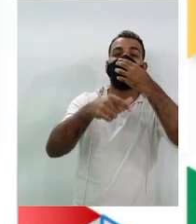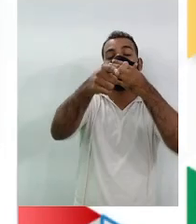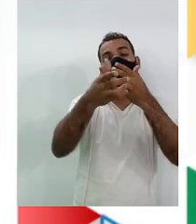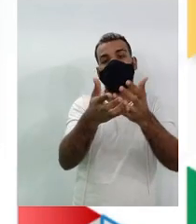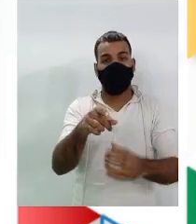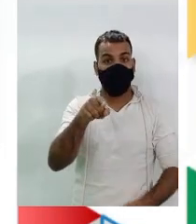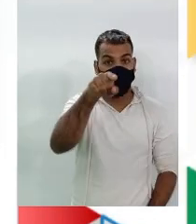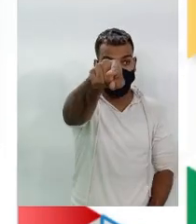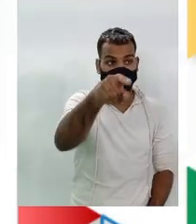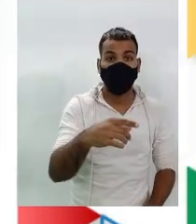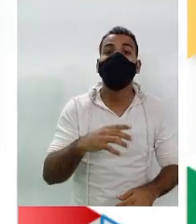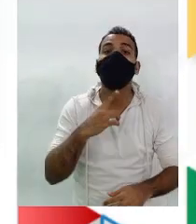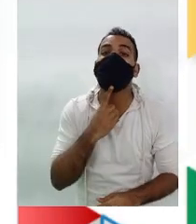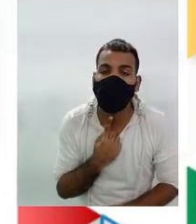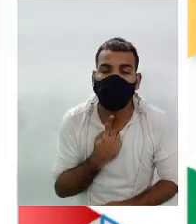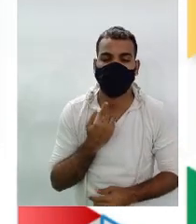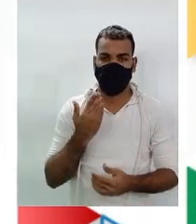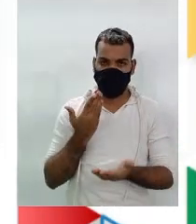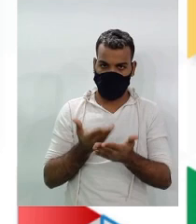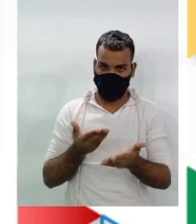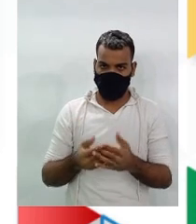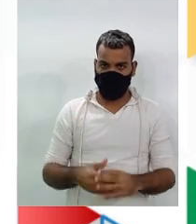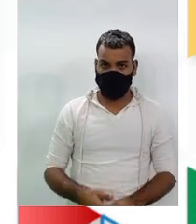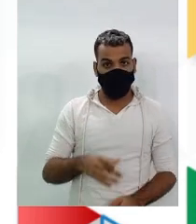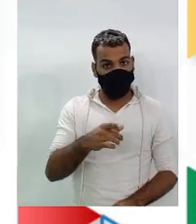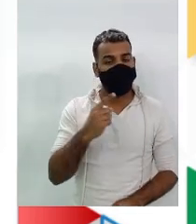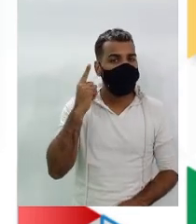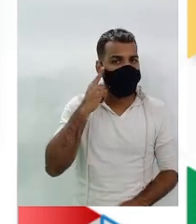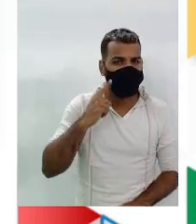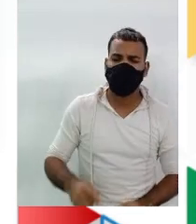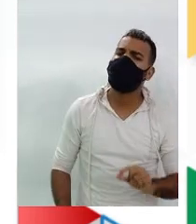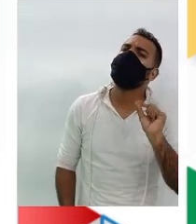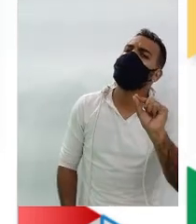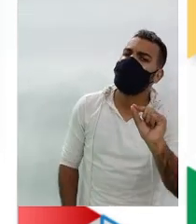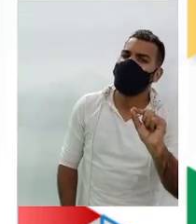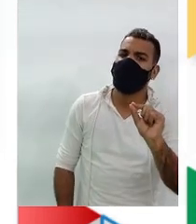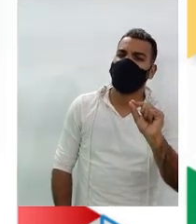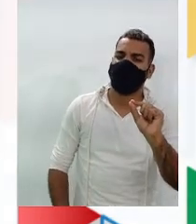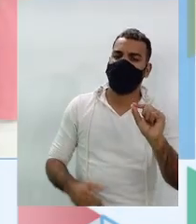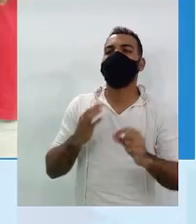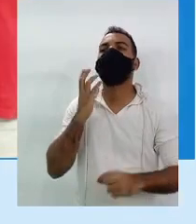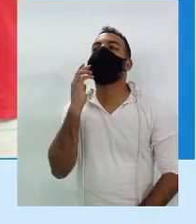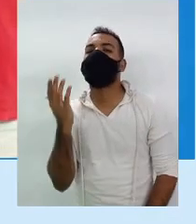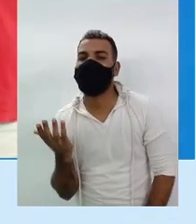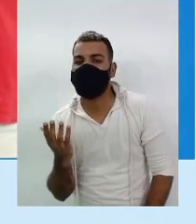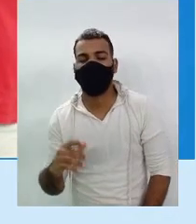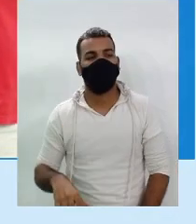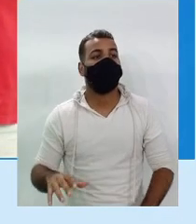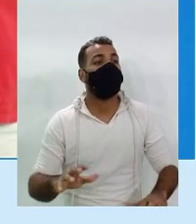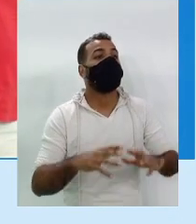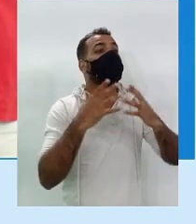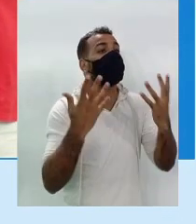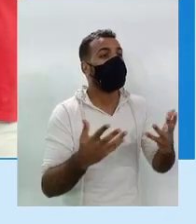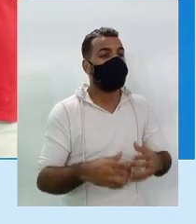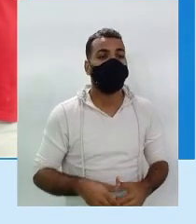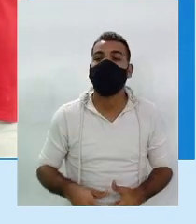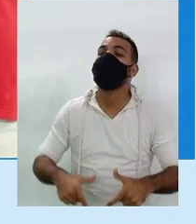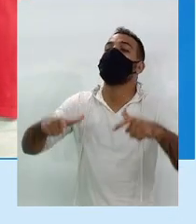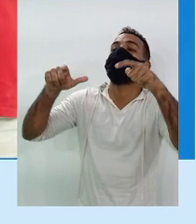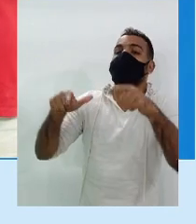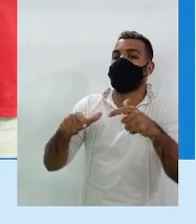se instigue a estudar, e você pense o que, quem, quando,